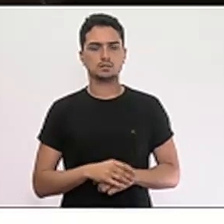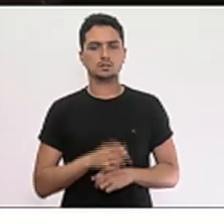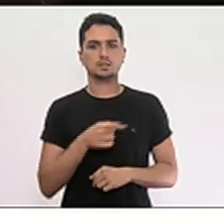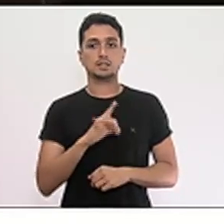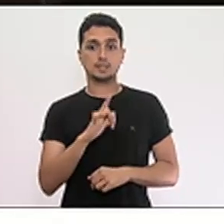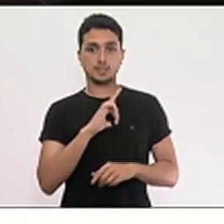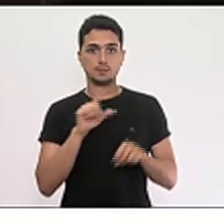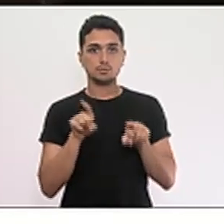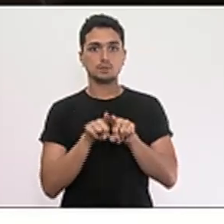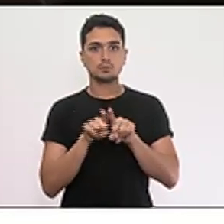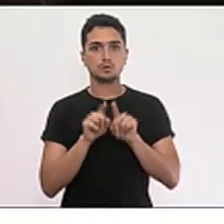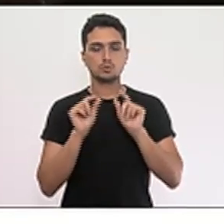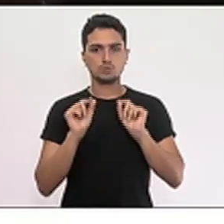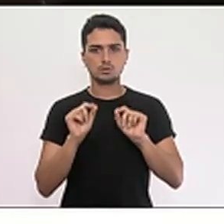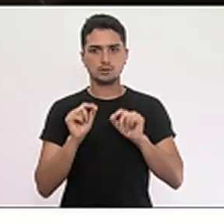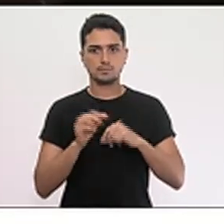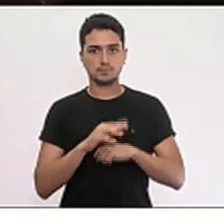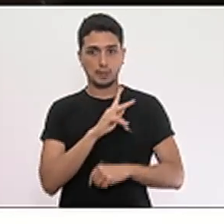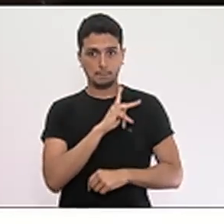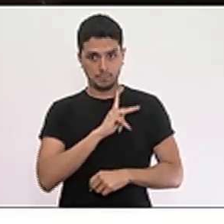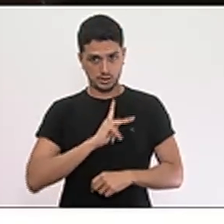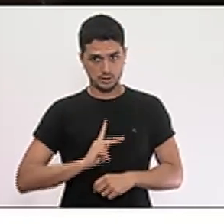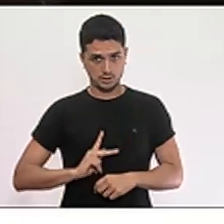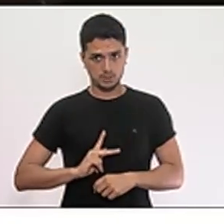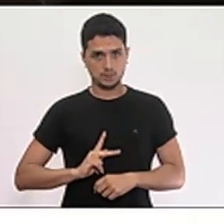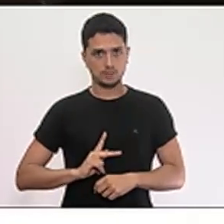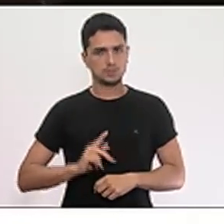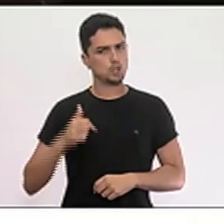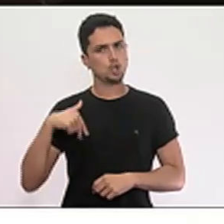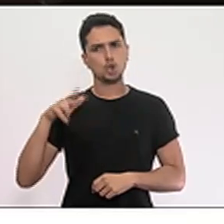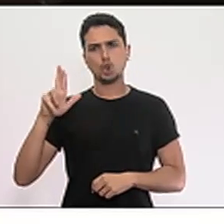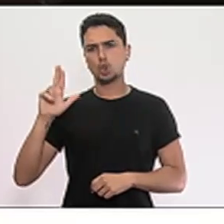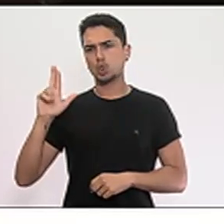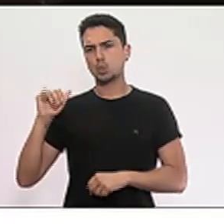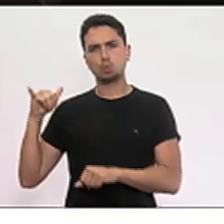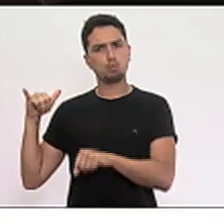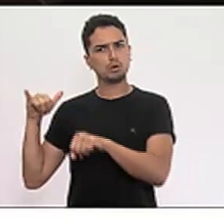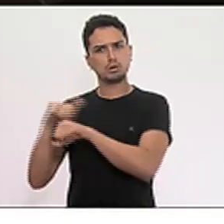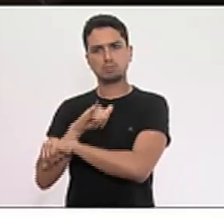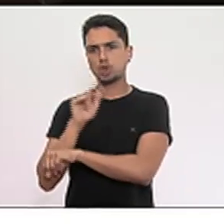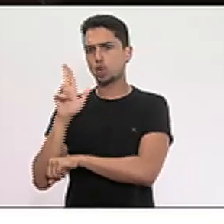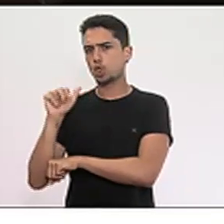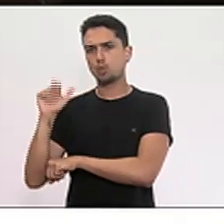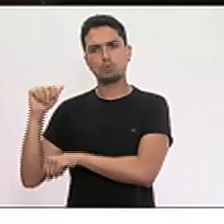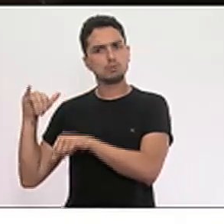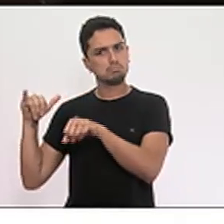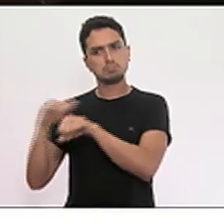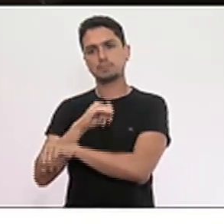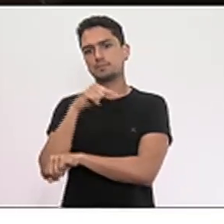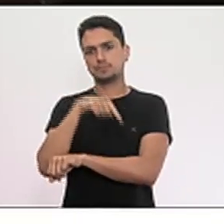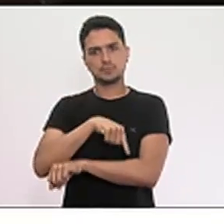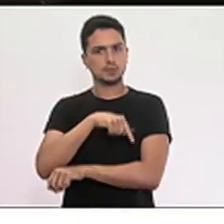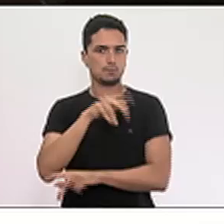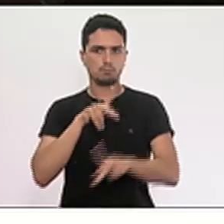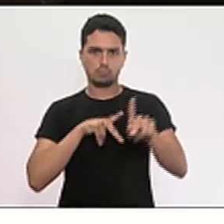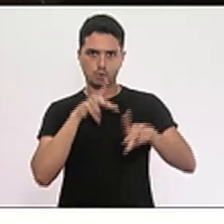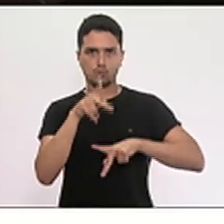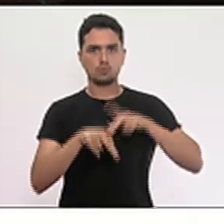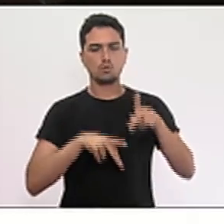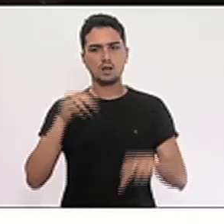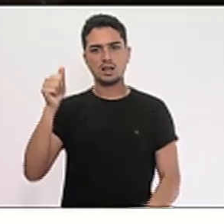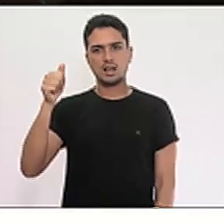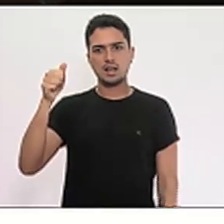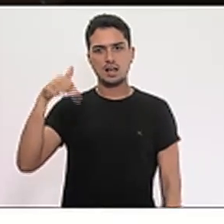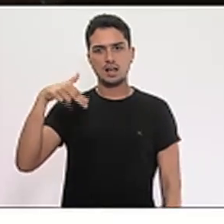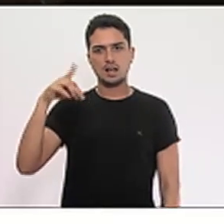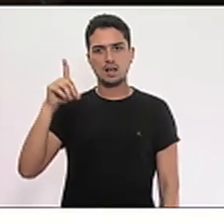nessa casa uma presidência que também nunca faltou à população, na pessoa do deputado André